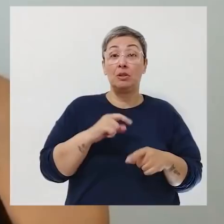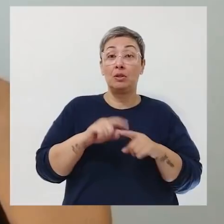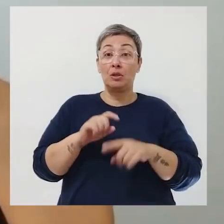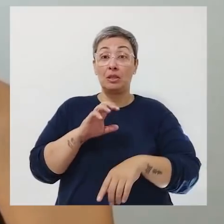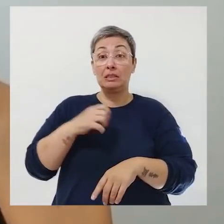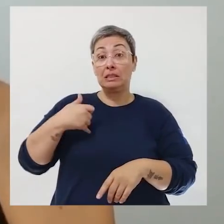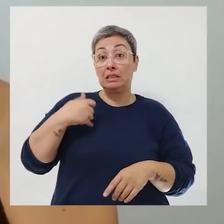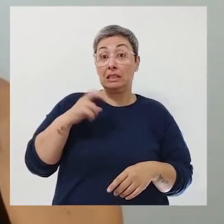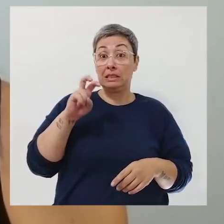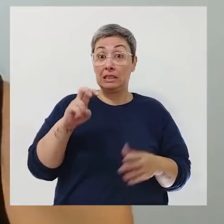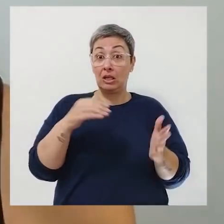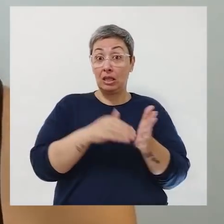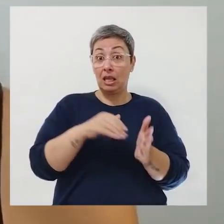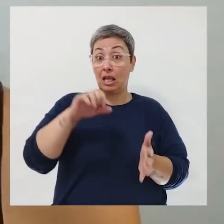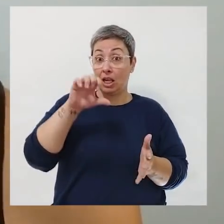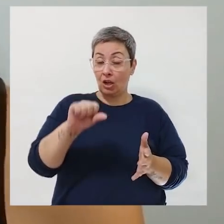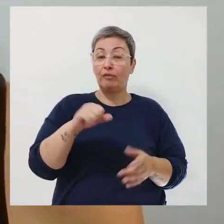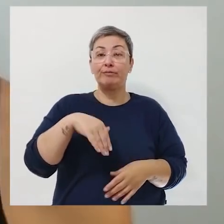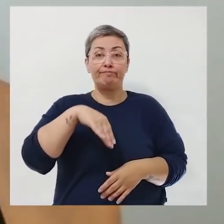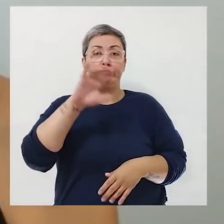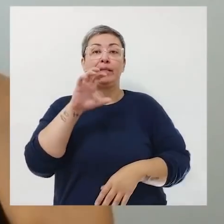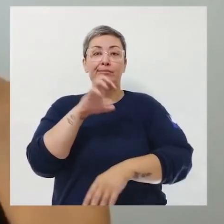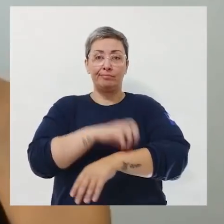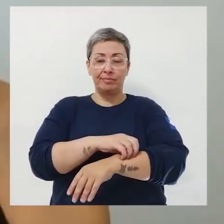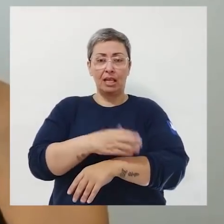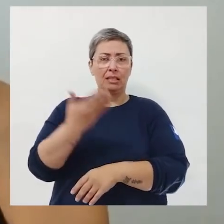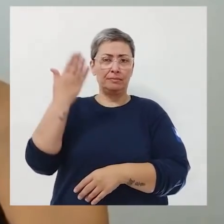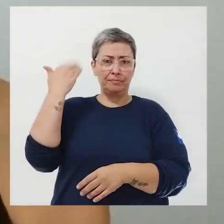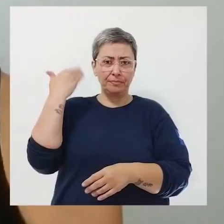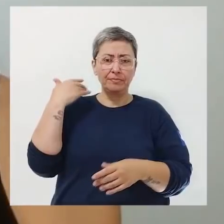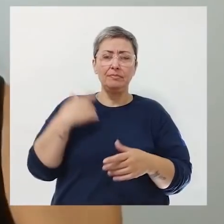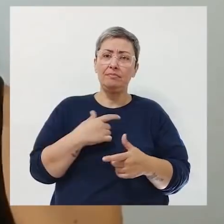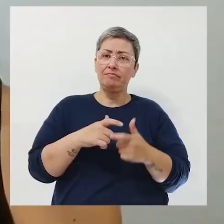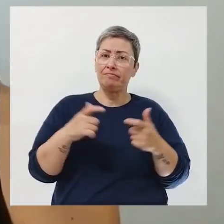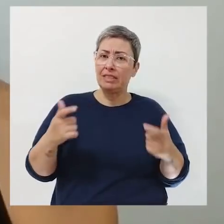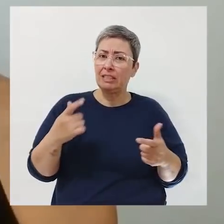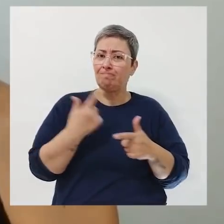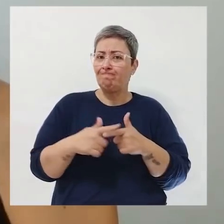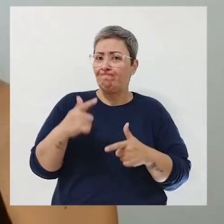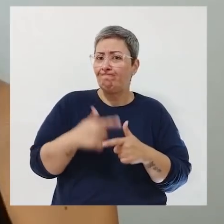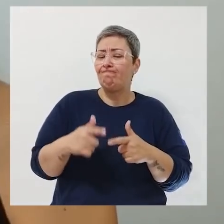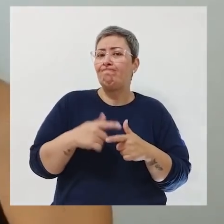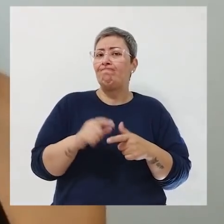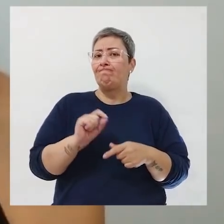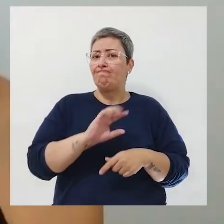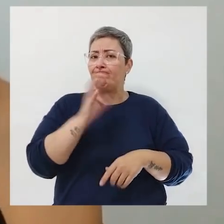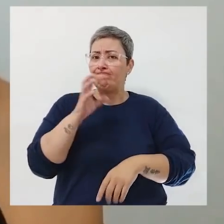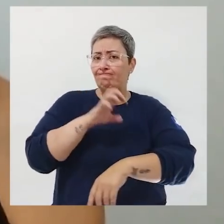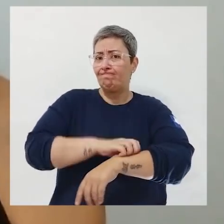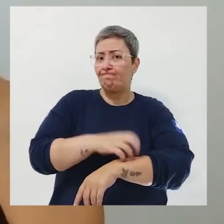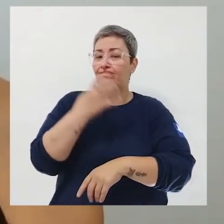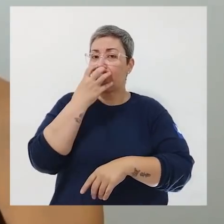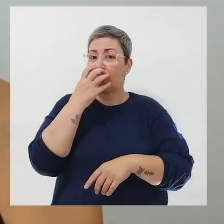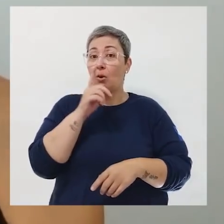5 e 9 anos são as mais afetadas. Antigamente, a maior complicação ocasionada pela mordida de um